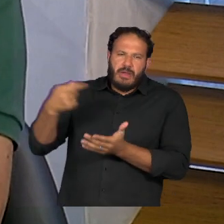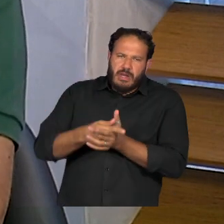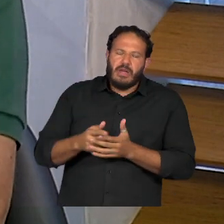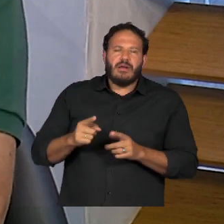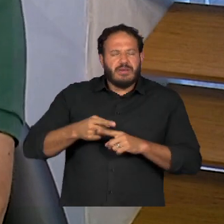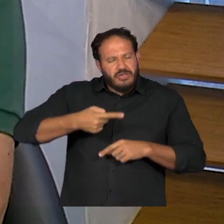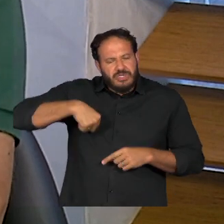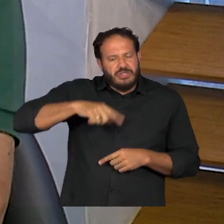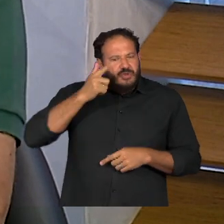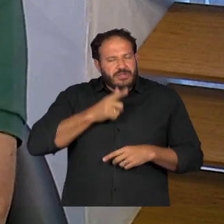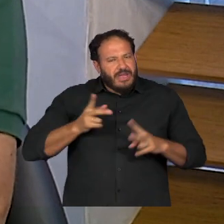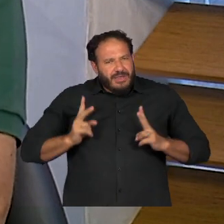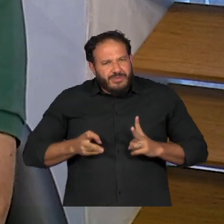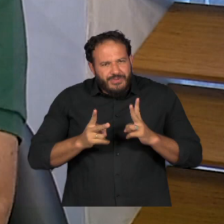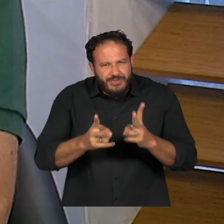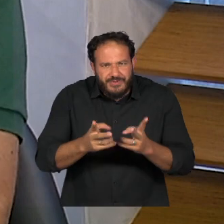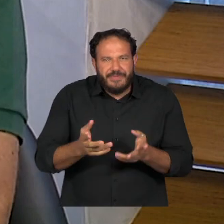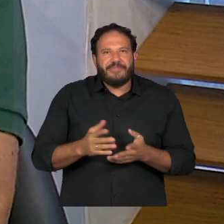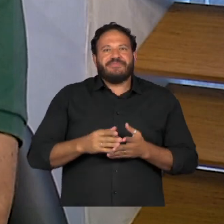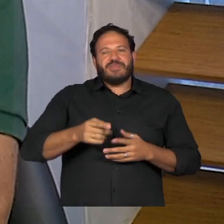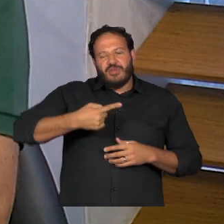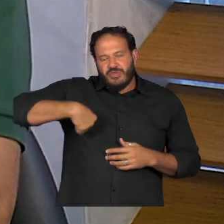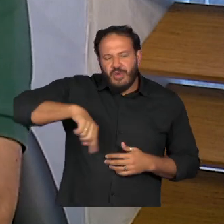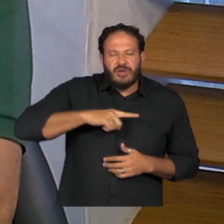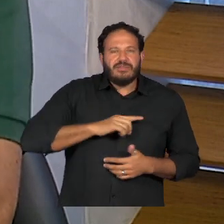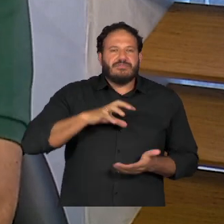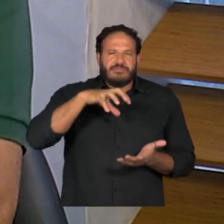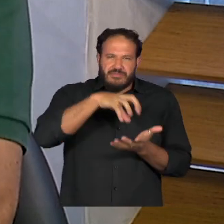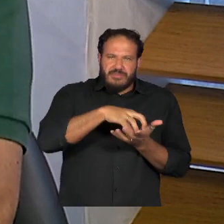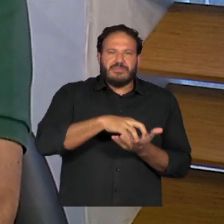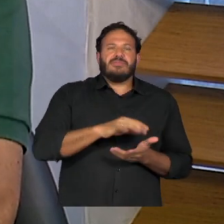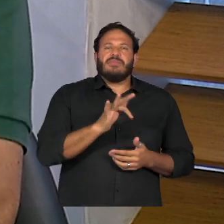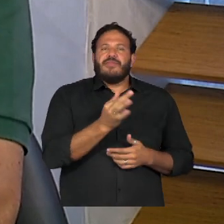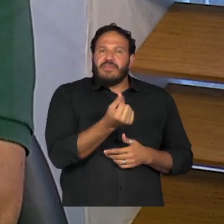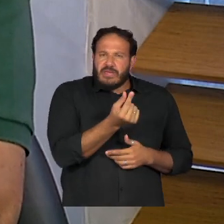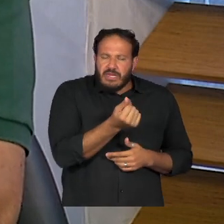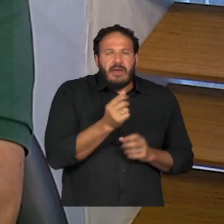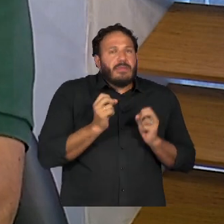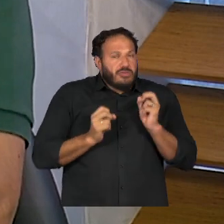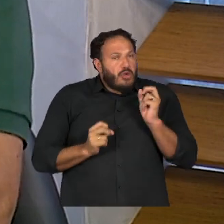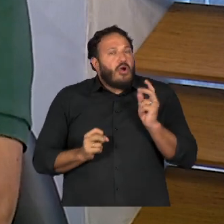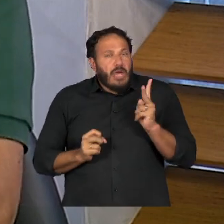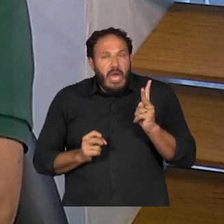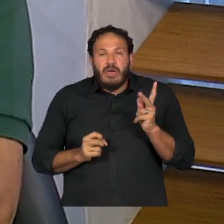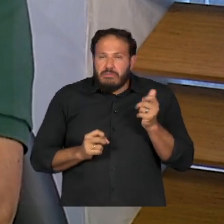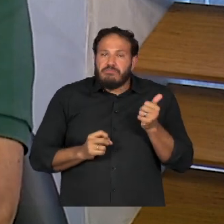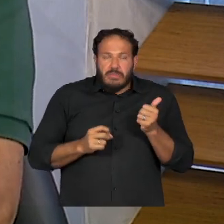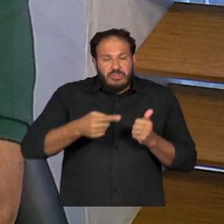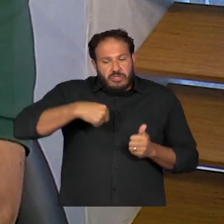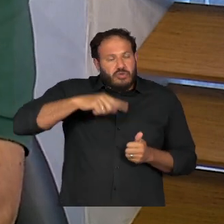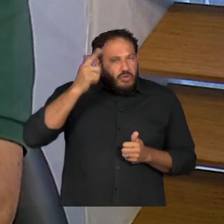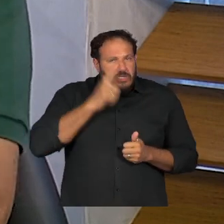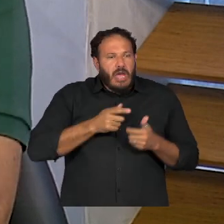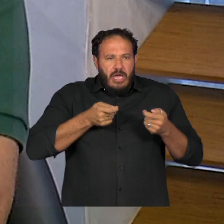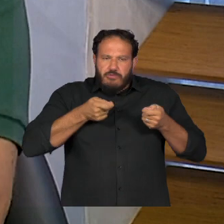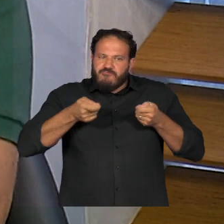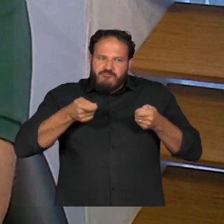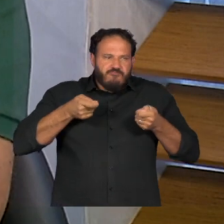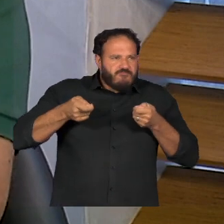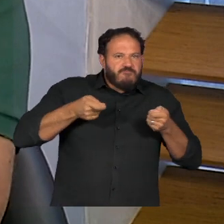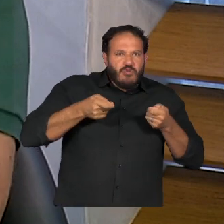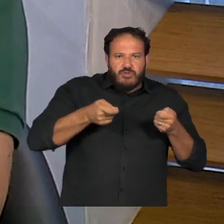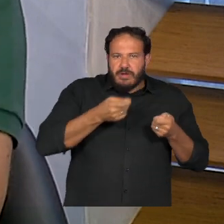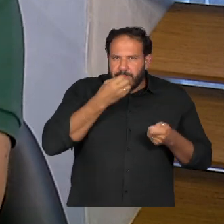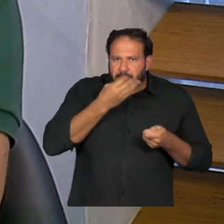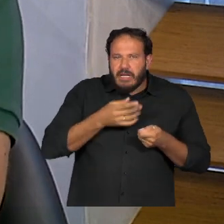vidinha somos uma entidade financeiramente saudável posso dizer temos Essa visão de sustentabilidade